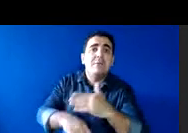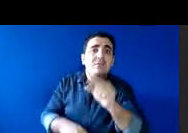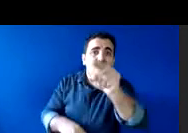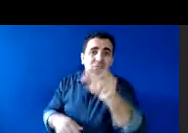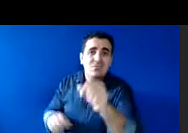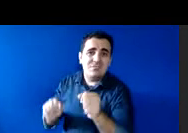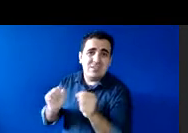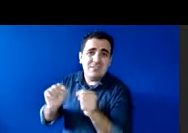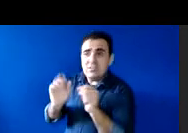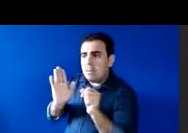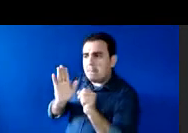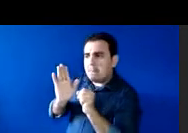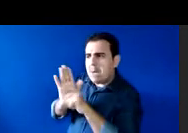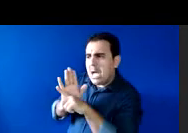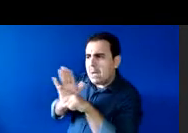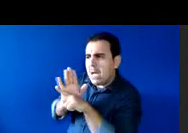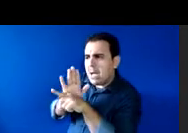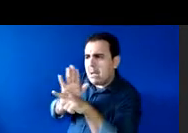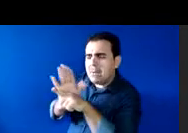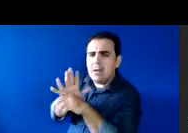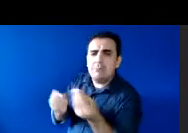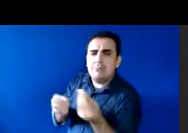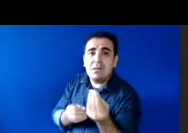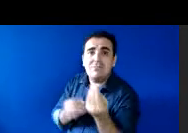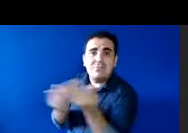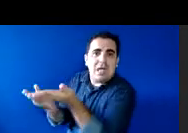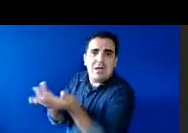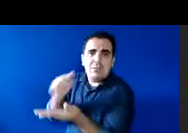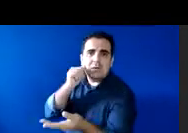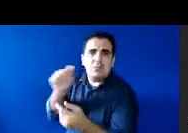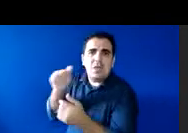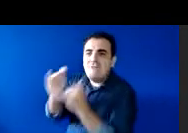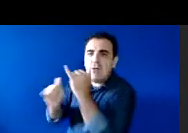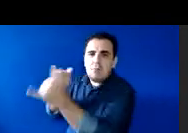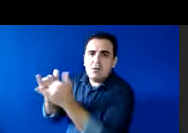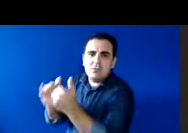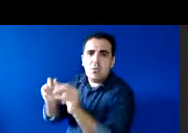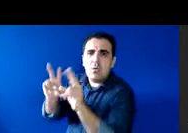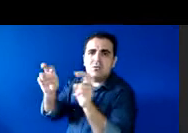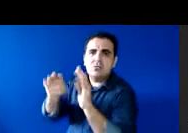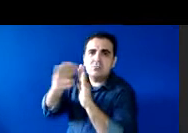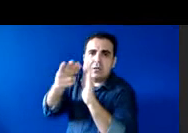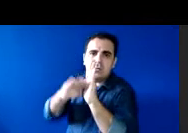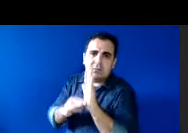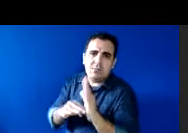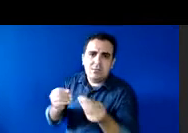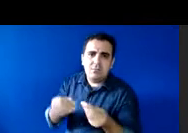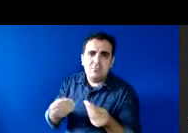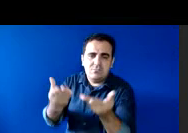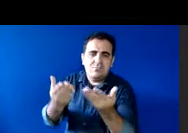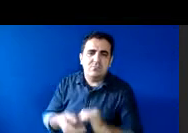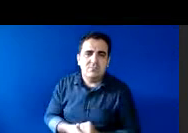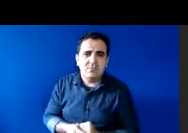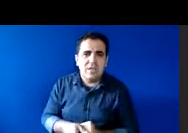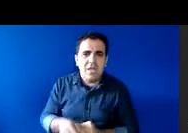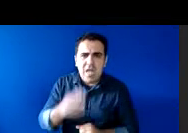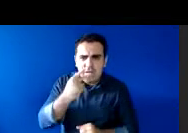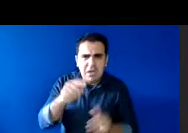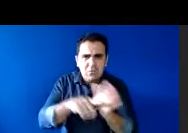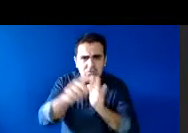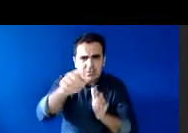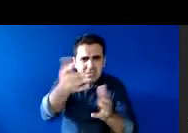fazer perguntas para já ofertar para aquela mulher informações sobre o planejamento reprodutivo, né? Você quer saber